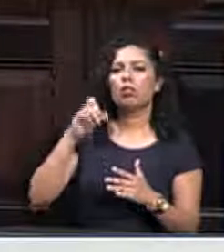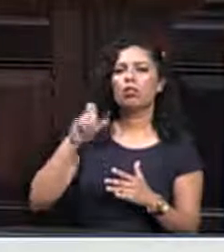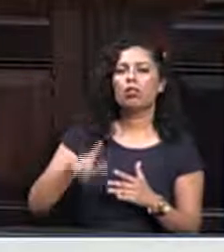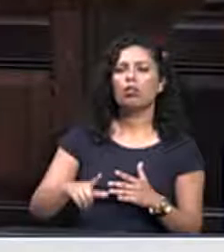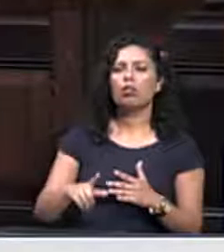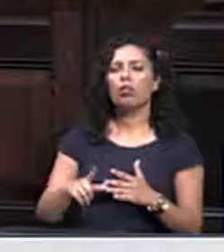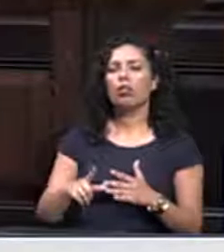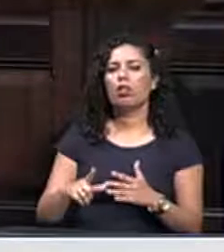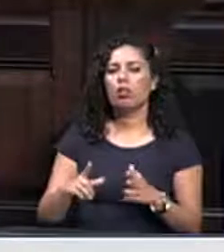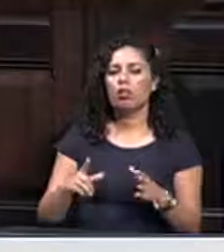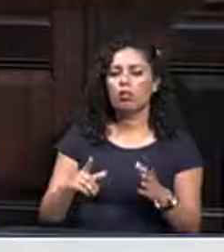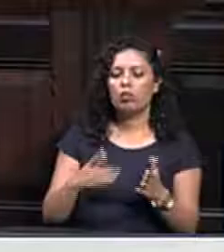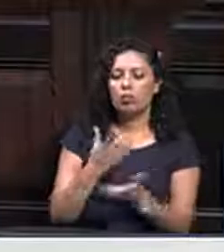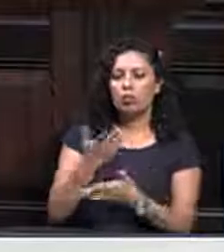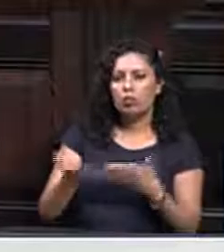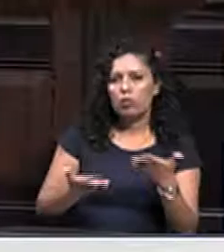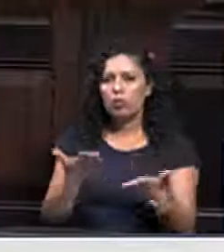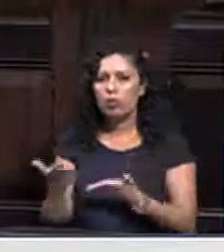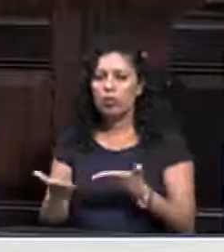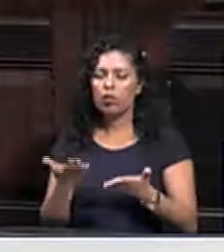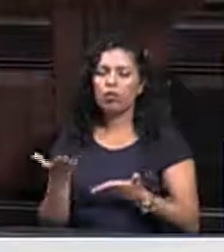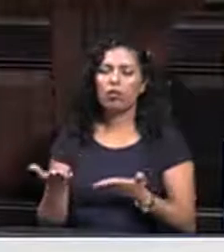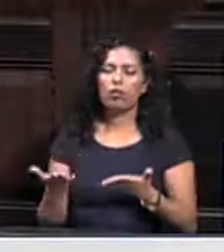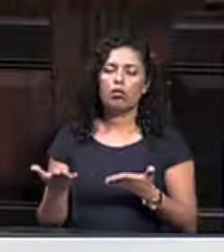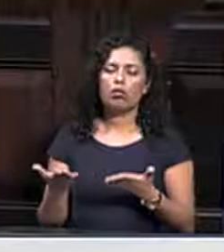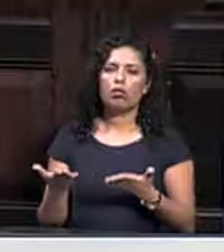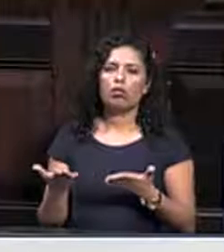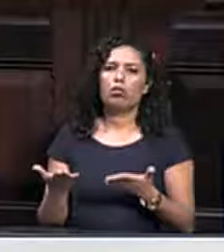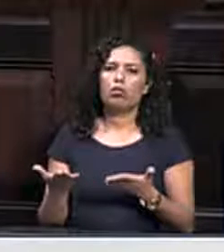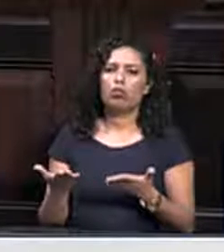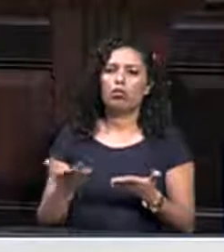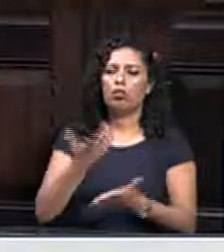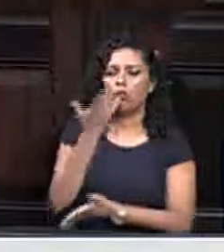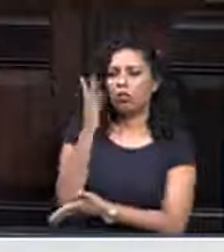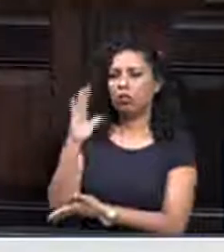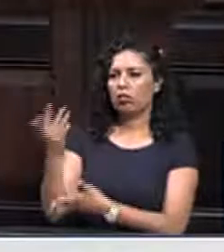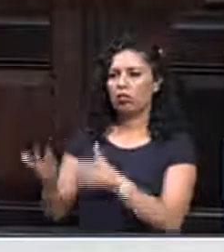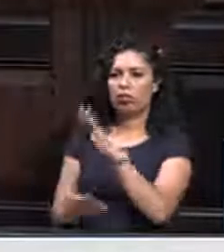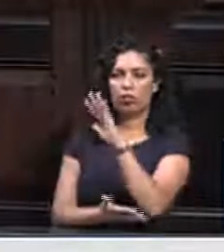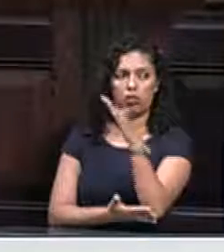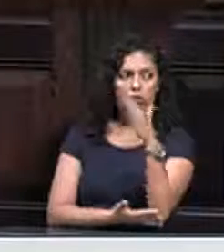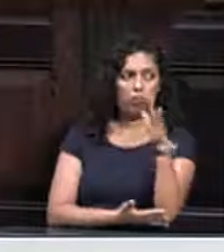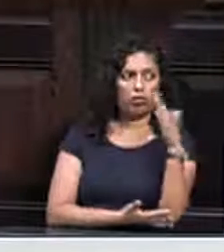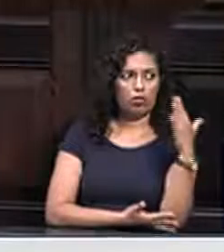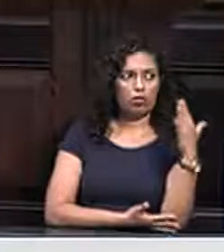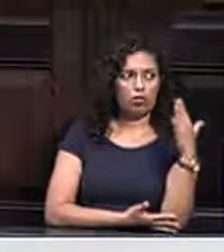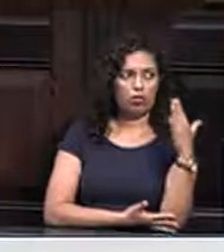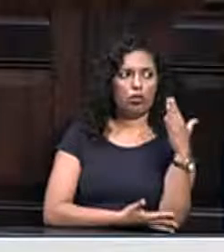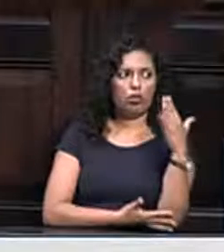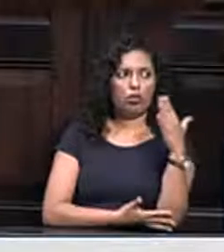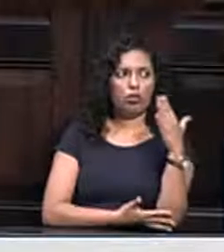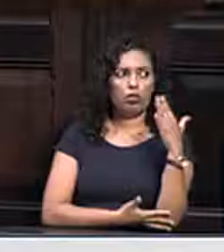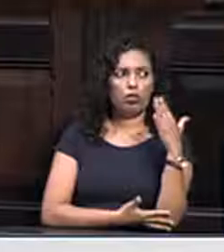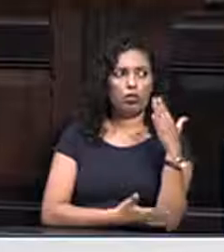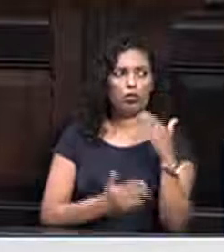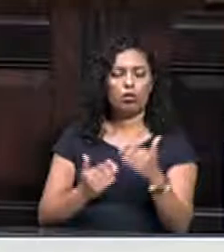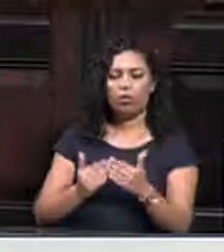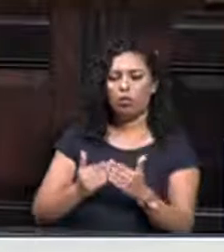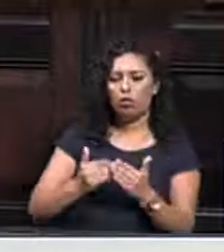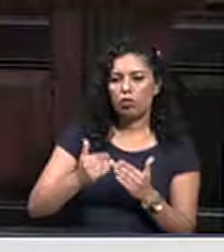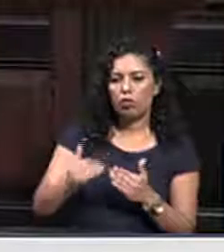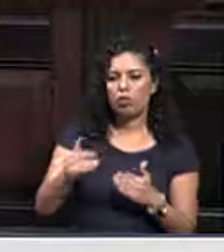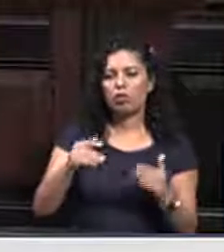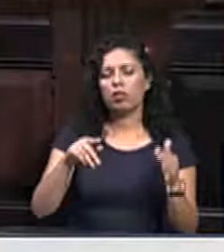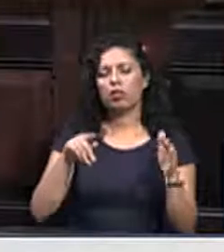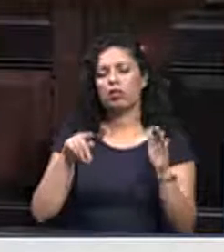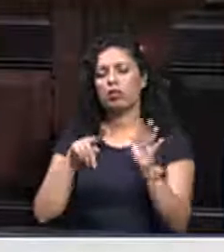unidade de conservação ou área de especial interesse ambiental, seriam obrigados a se submeter ao processo de